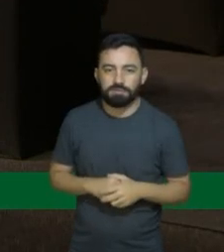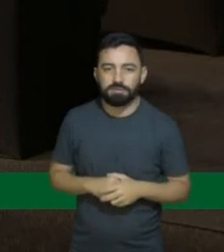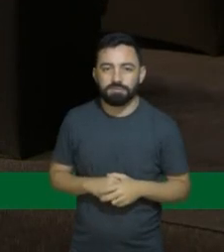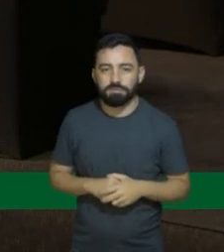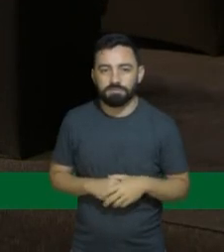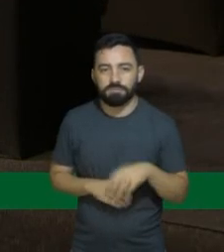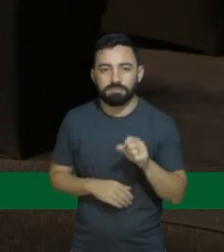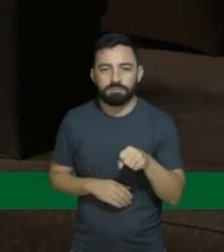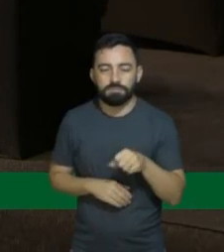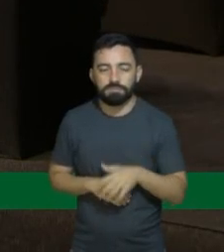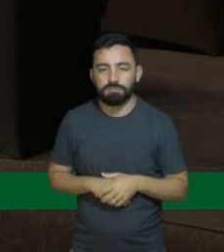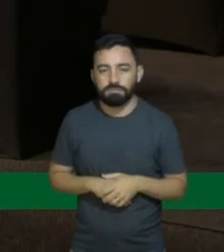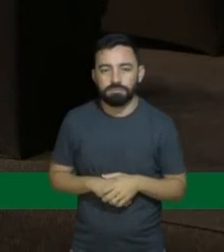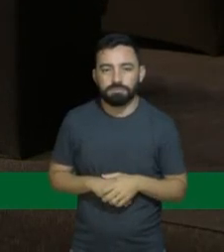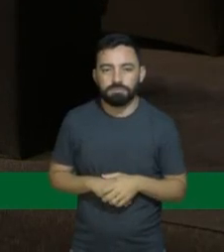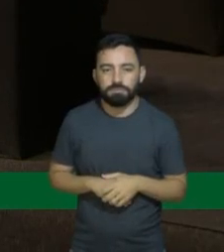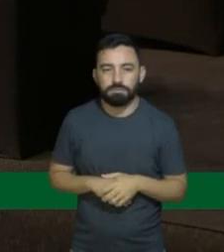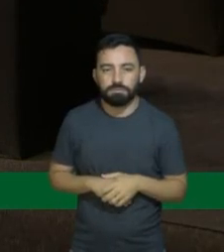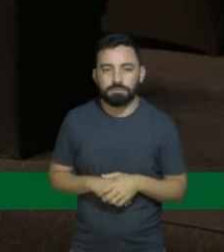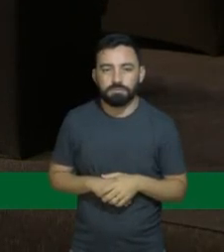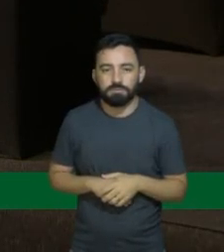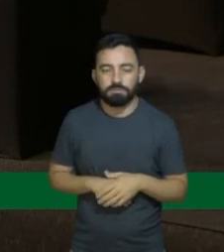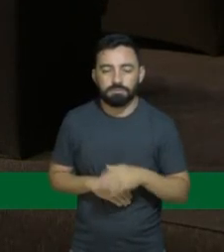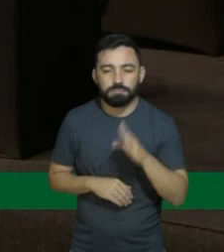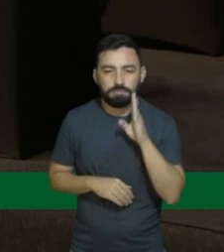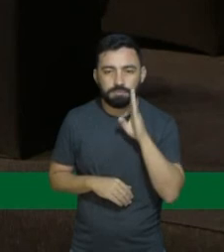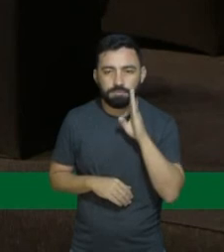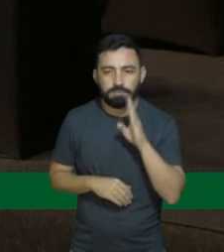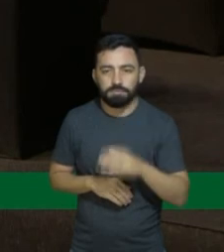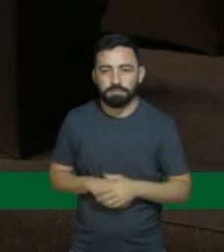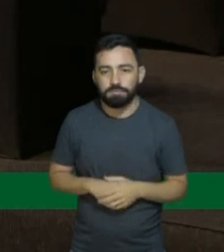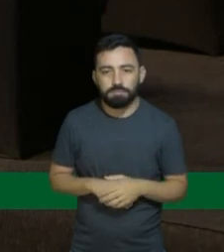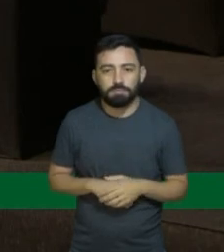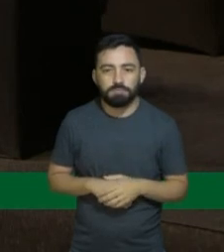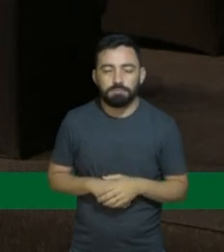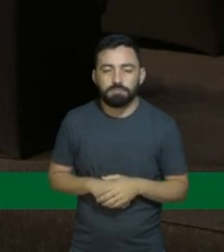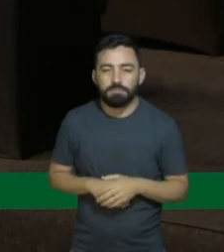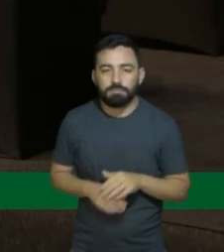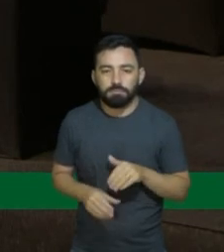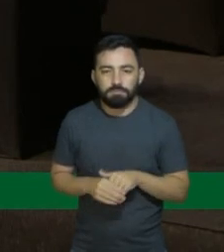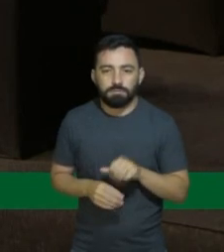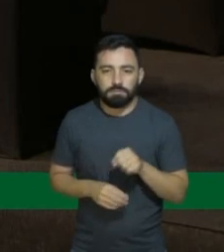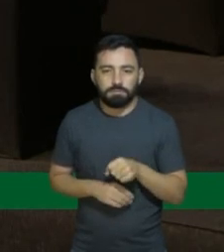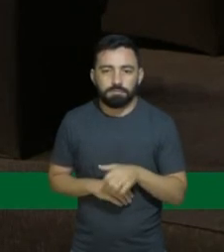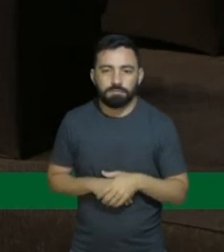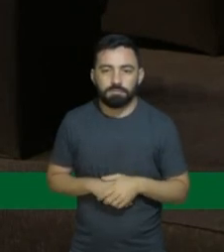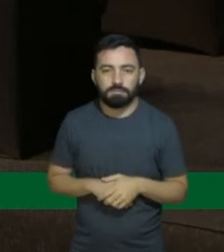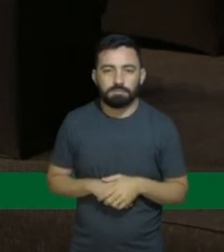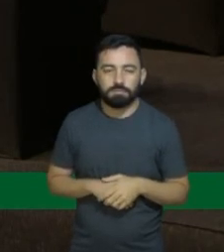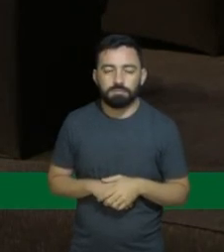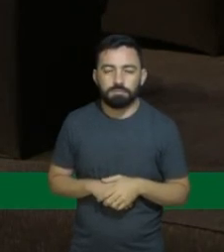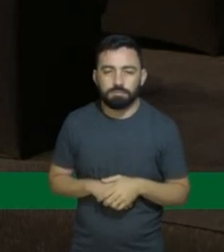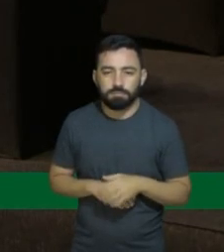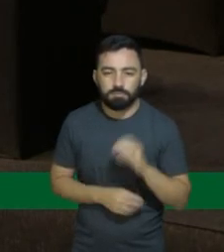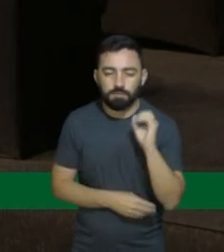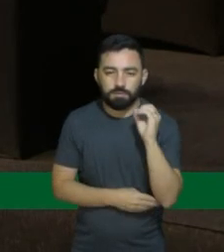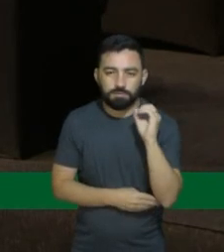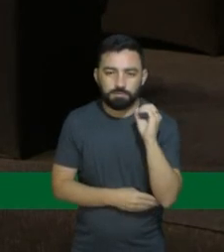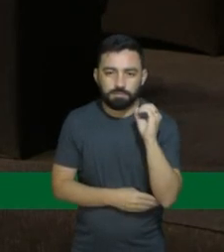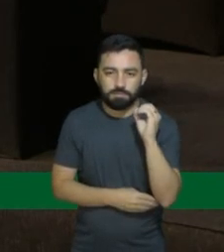sim como vota Deputado nland Deputado n vota sim como vota Deputado Oscar